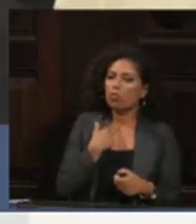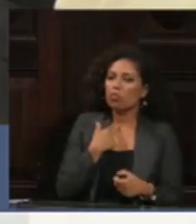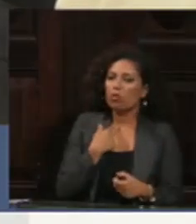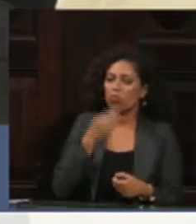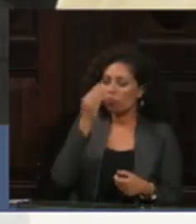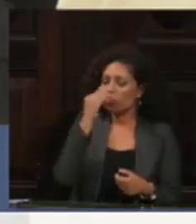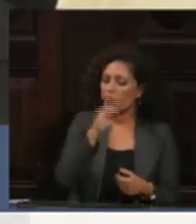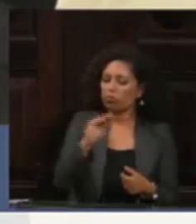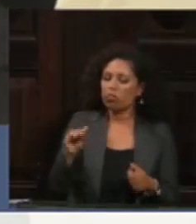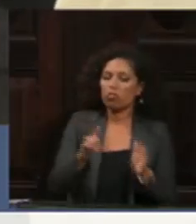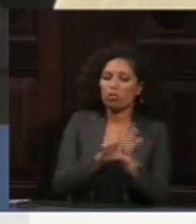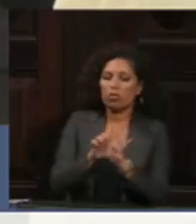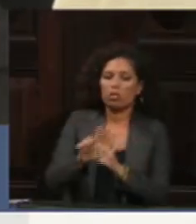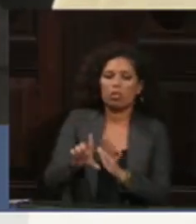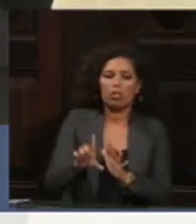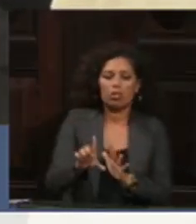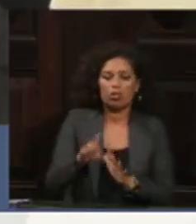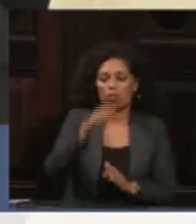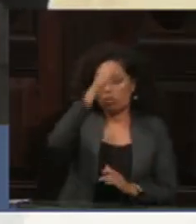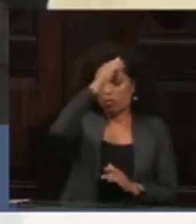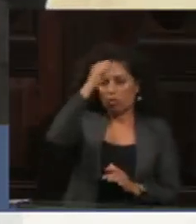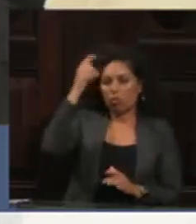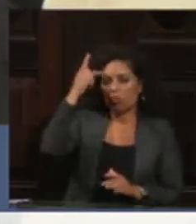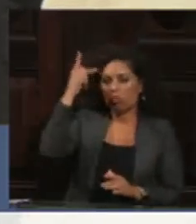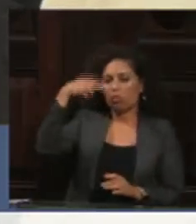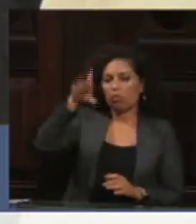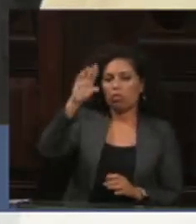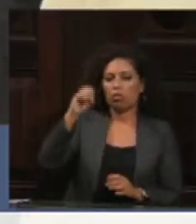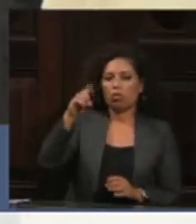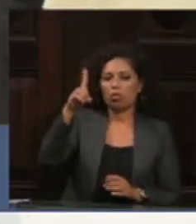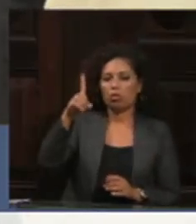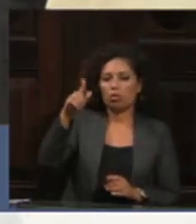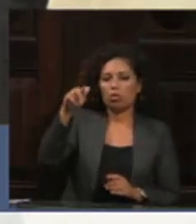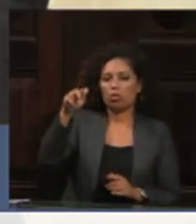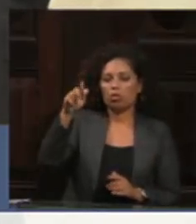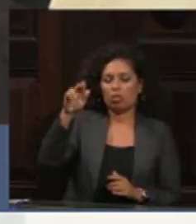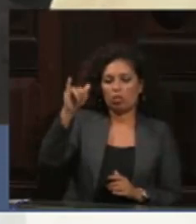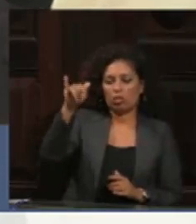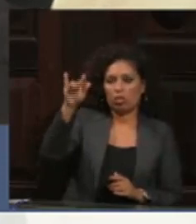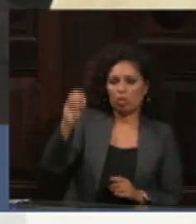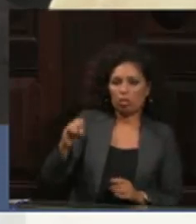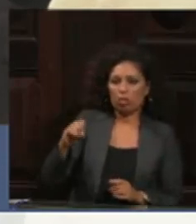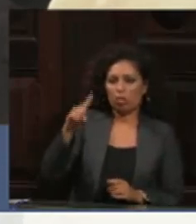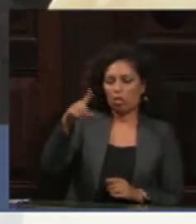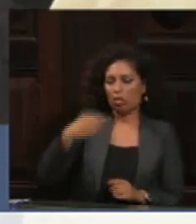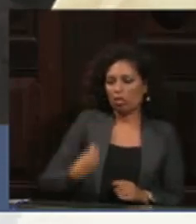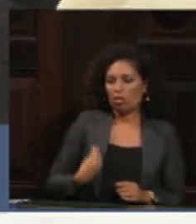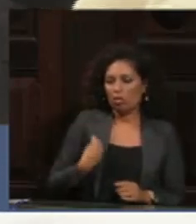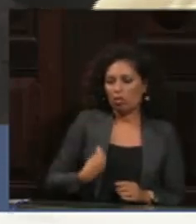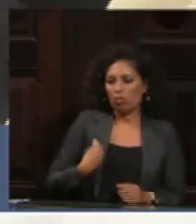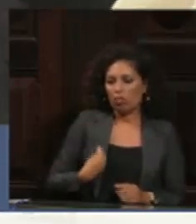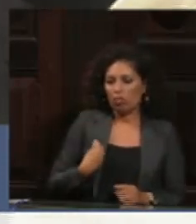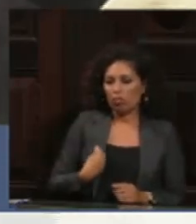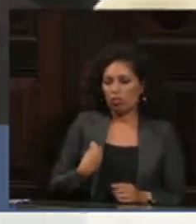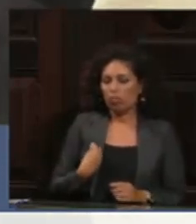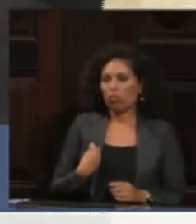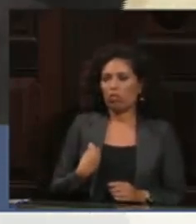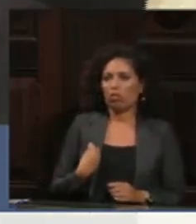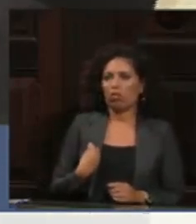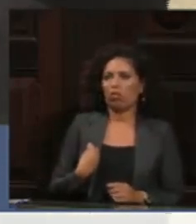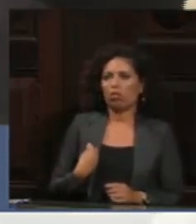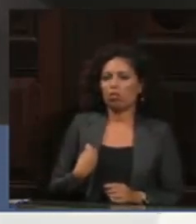liberdade assim uma pessoa. E o Rodrigo tem visibilidade pública. Imagina o que acontece, Max Lemos, com vários cidadãos por